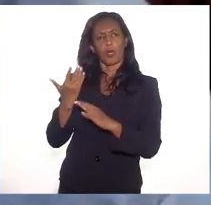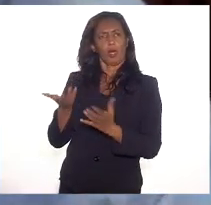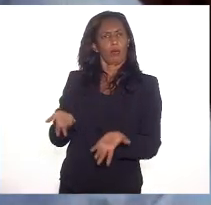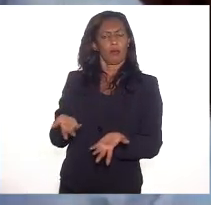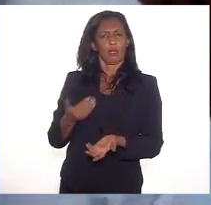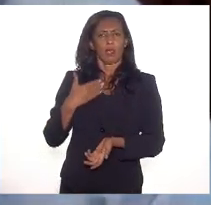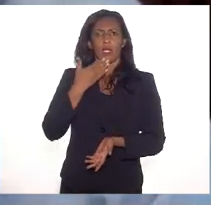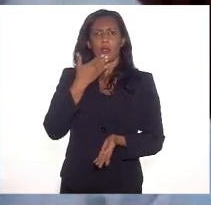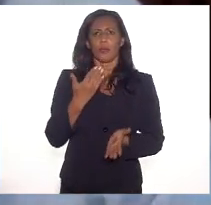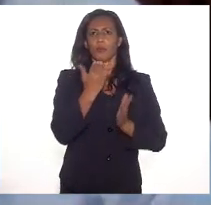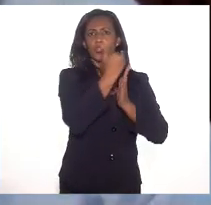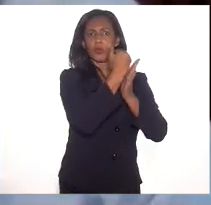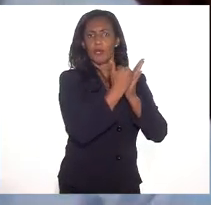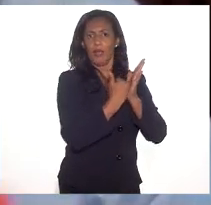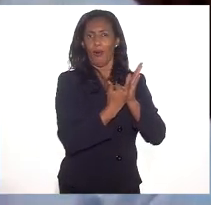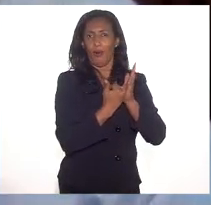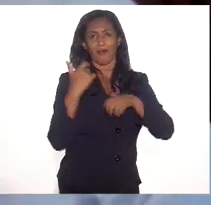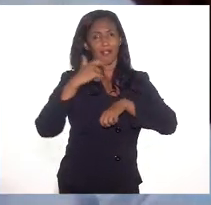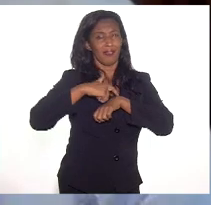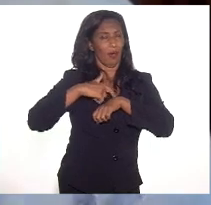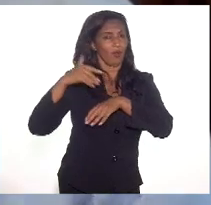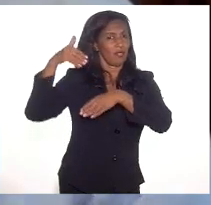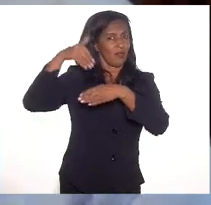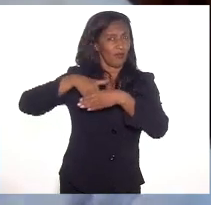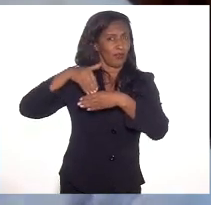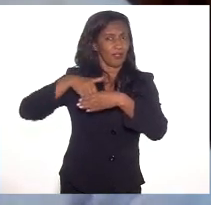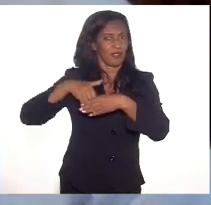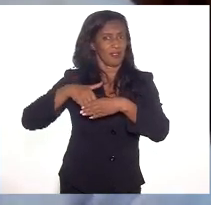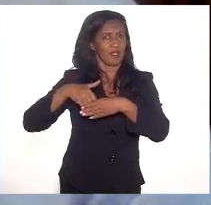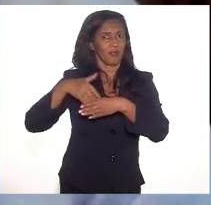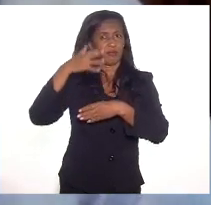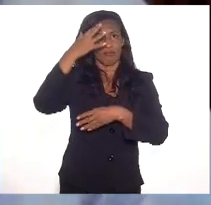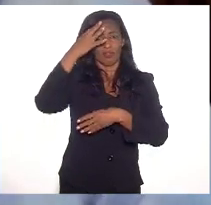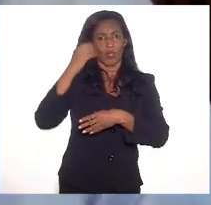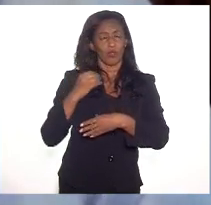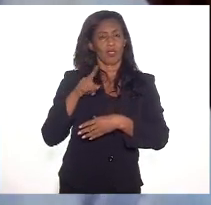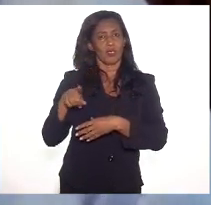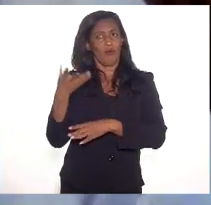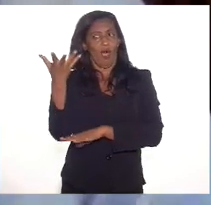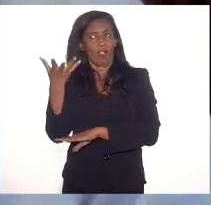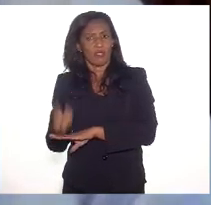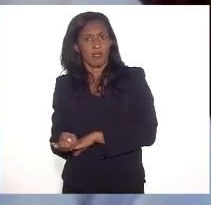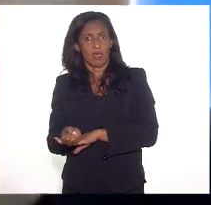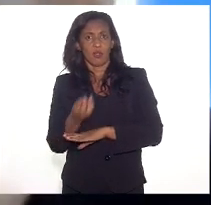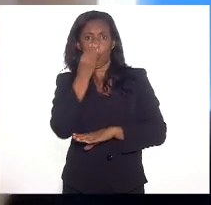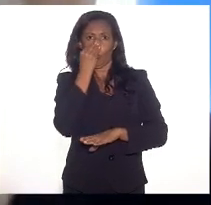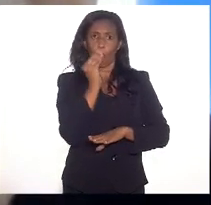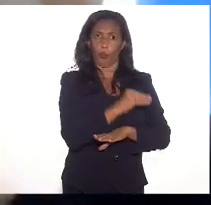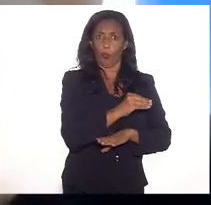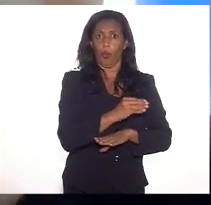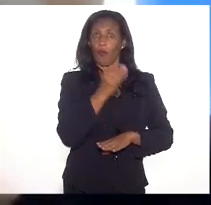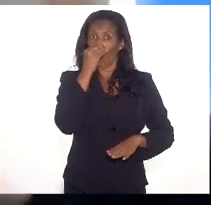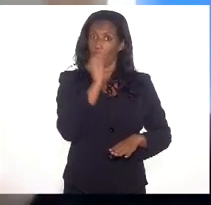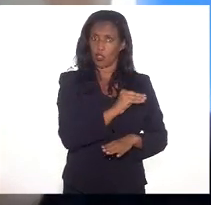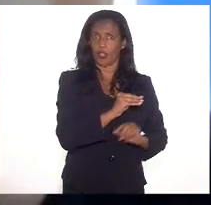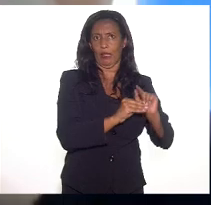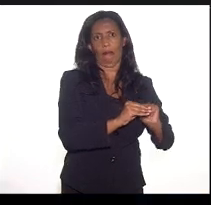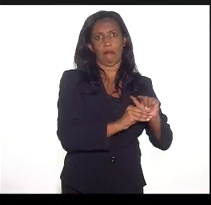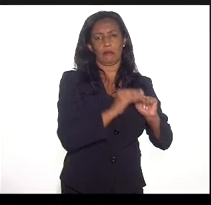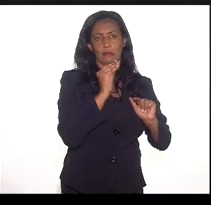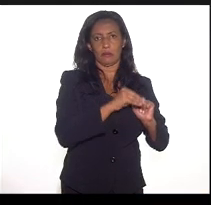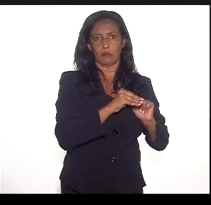eu pedi pela ordem no momento da votação, porque eu não entendi se o destaque dela foi acolhido ou rejeitado. Rejeitado. Rejeitado. Foi